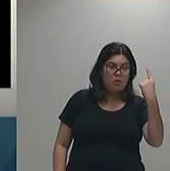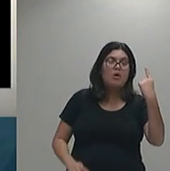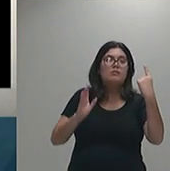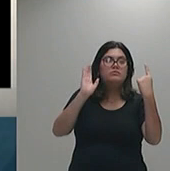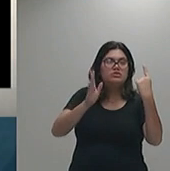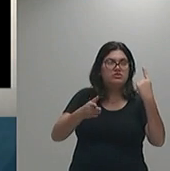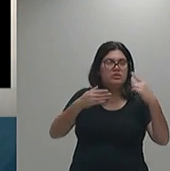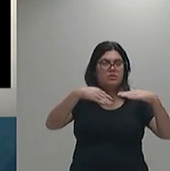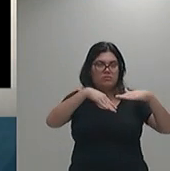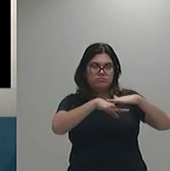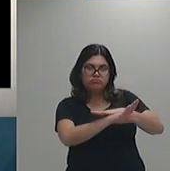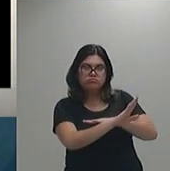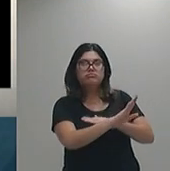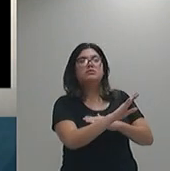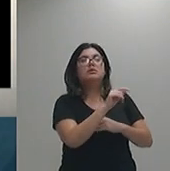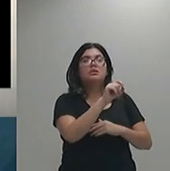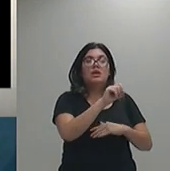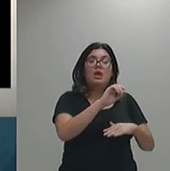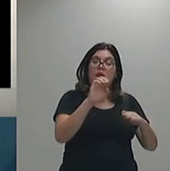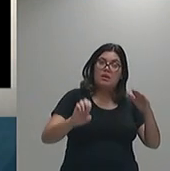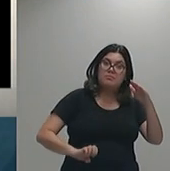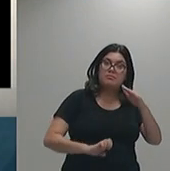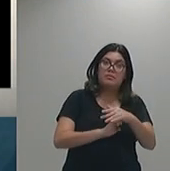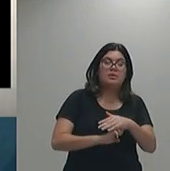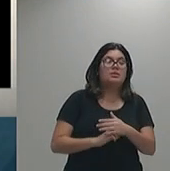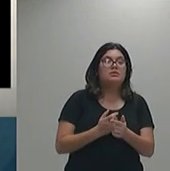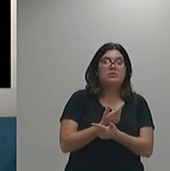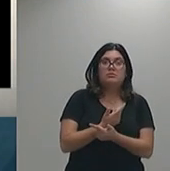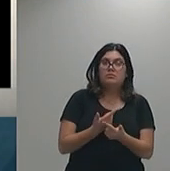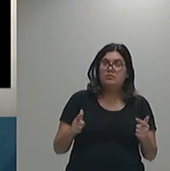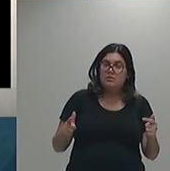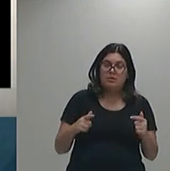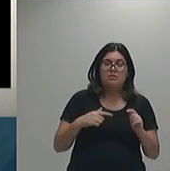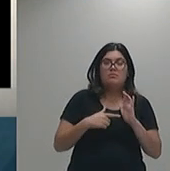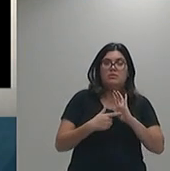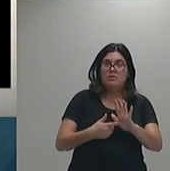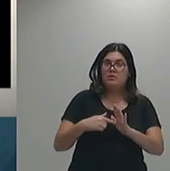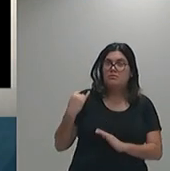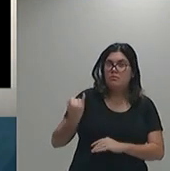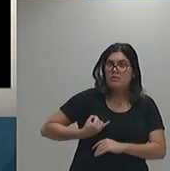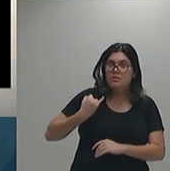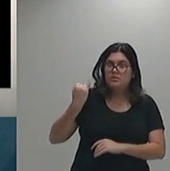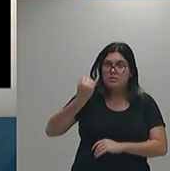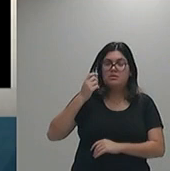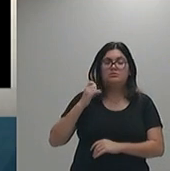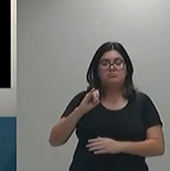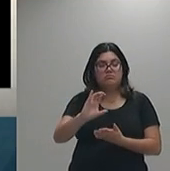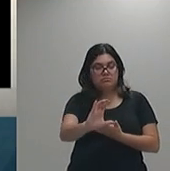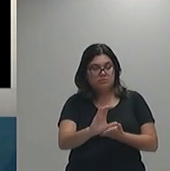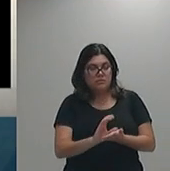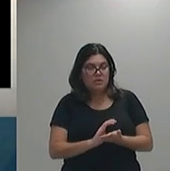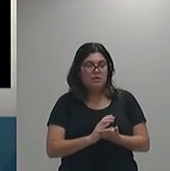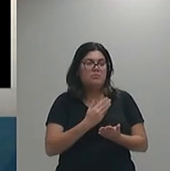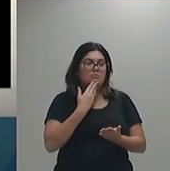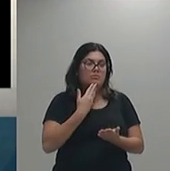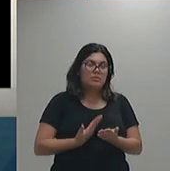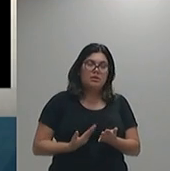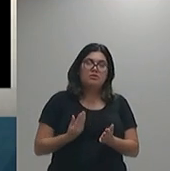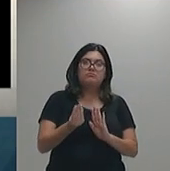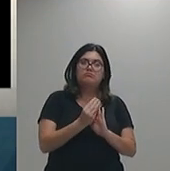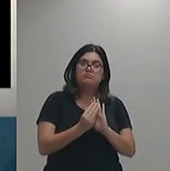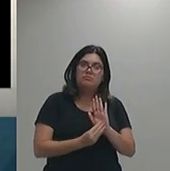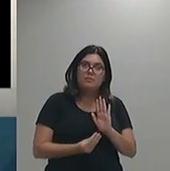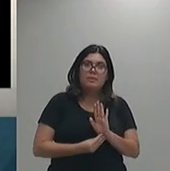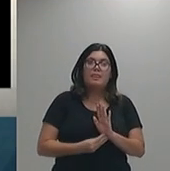em onde a empresa não teria feito um fato relevante Quando receber um pedido contraposto na sua vitragem e